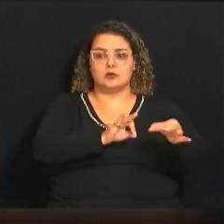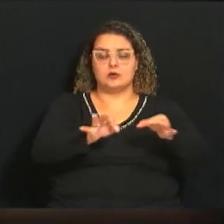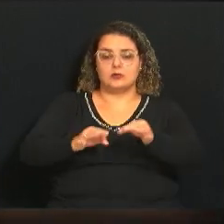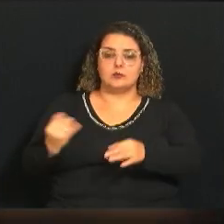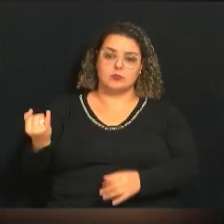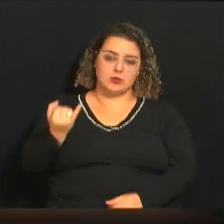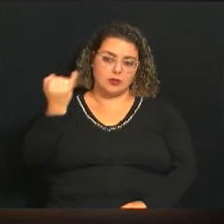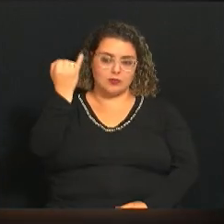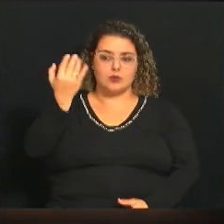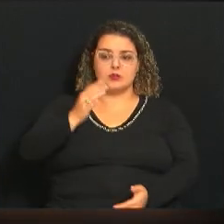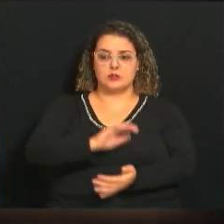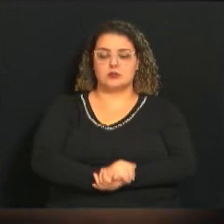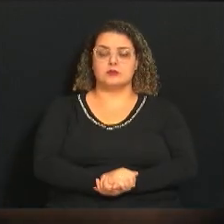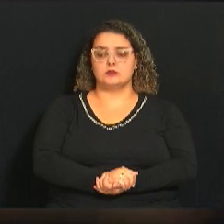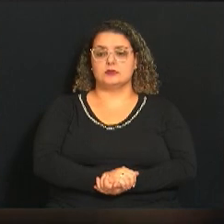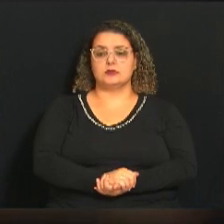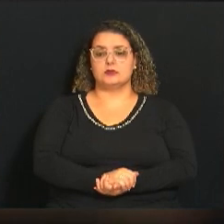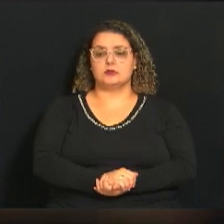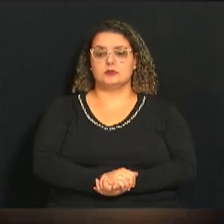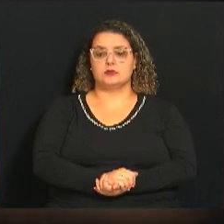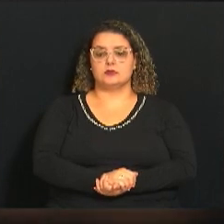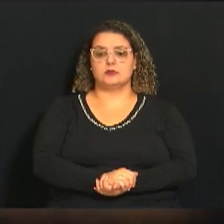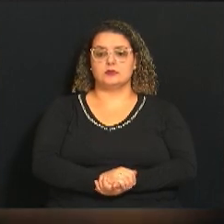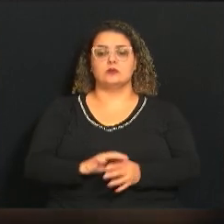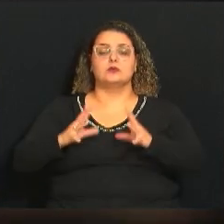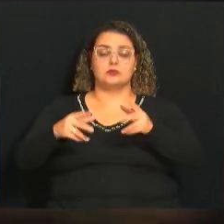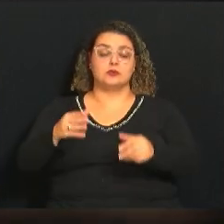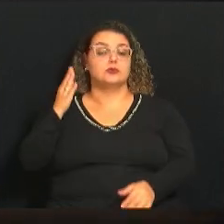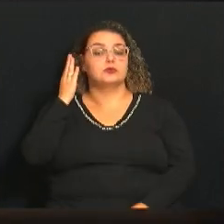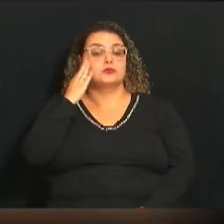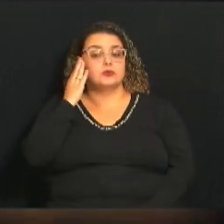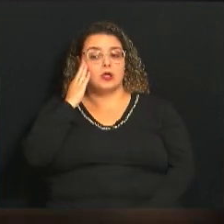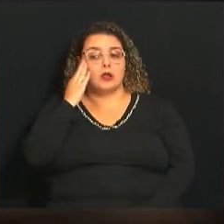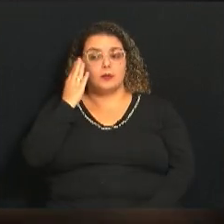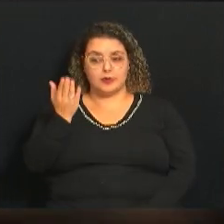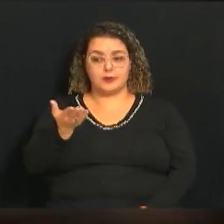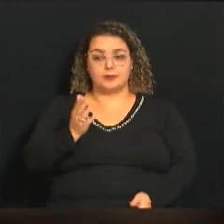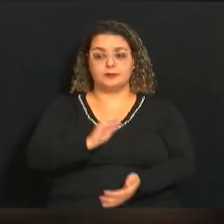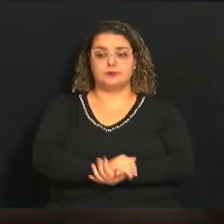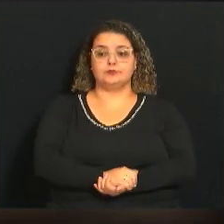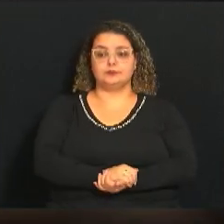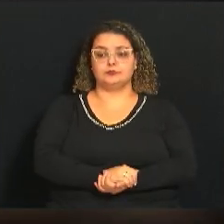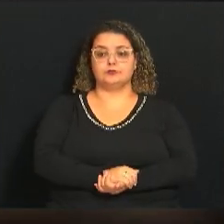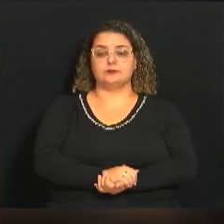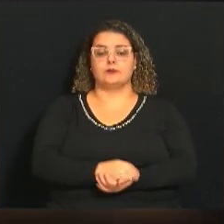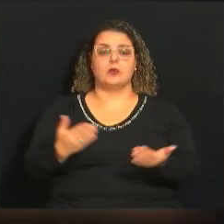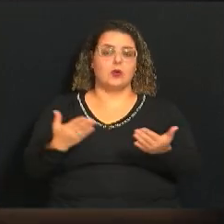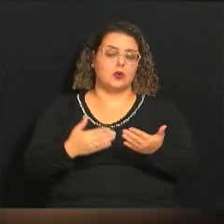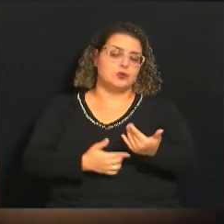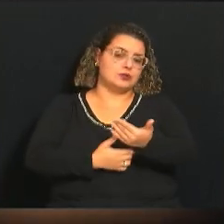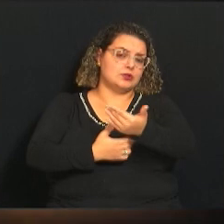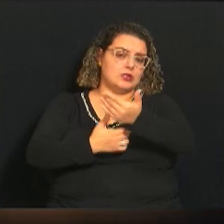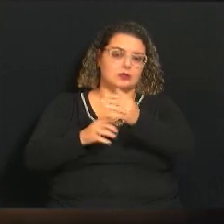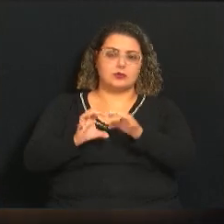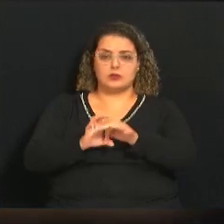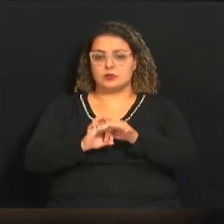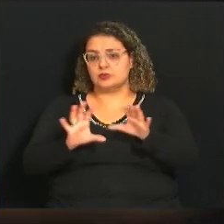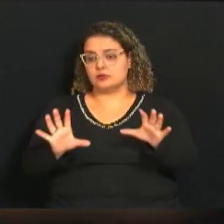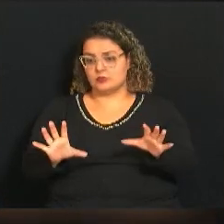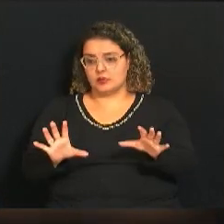disse, desde guarda até verificação se eles têm alguma questão judicial, herança, alguma coisa, acompanhamento